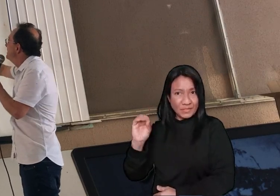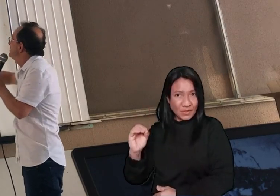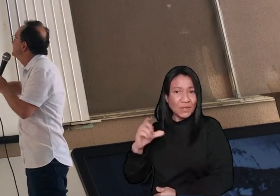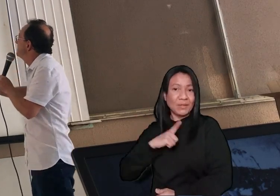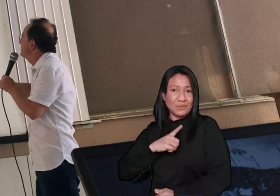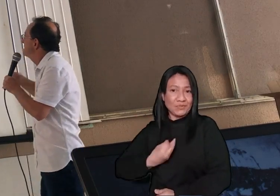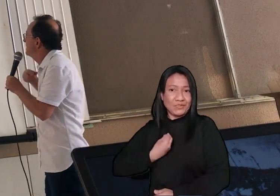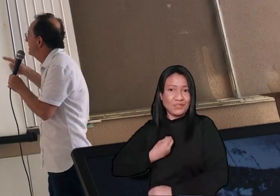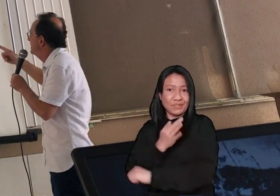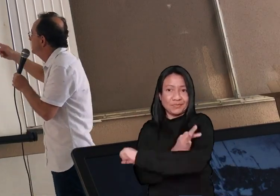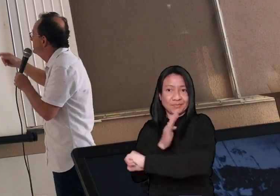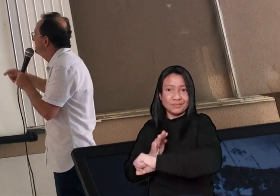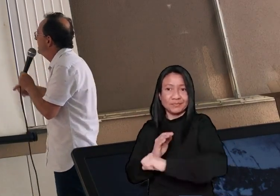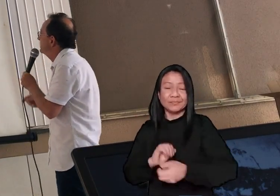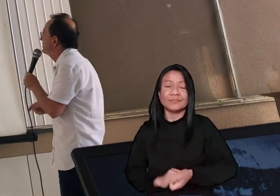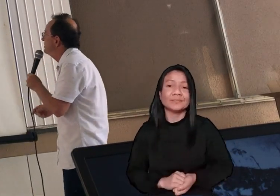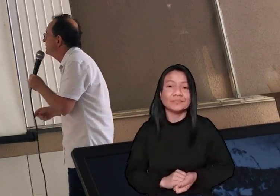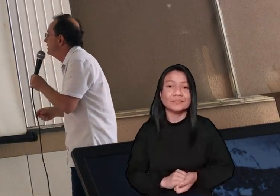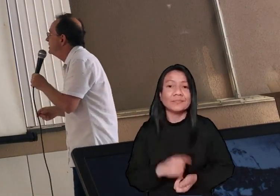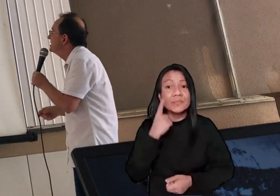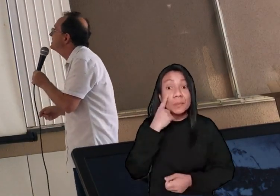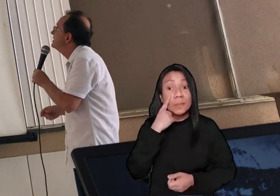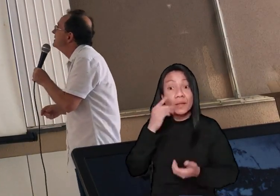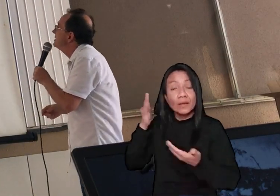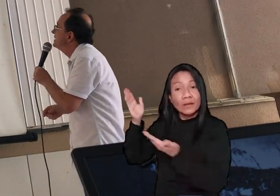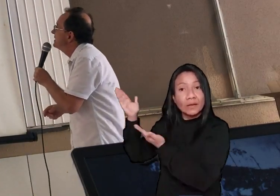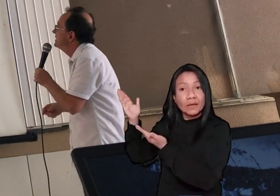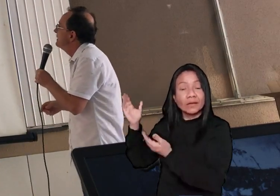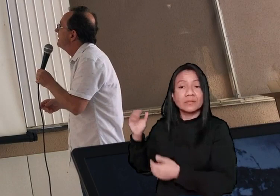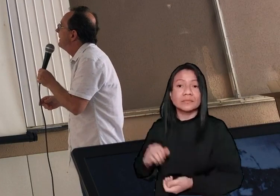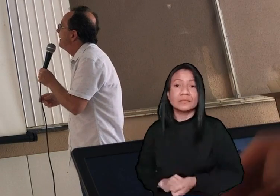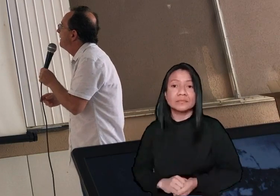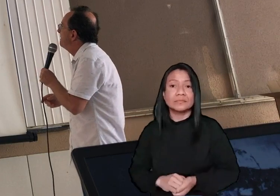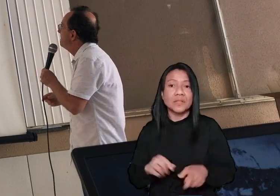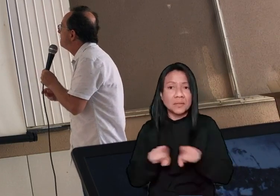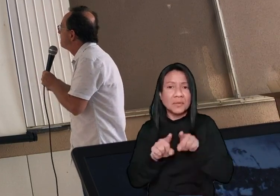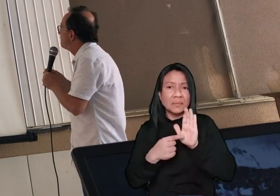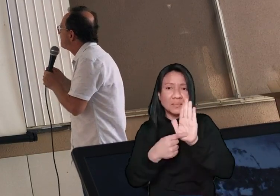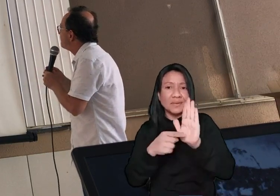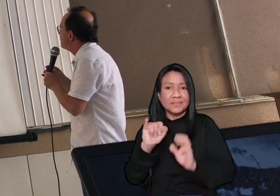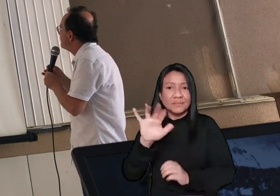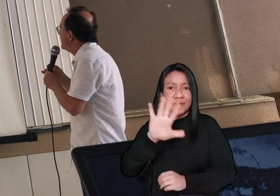coroinha, né? Eu vejo que ele está identificado com coroinha.